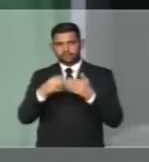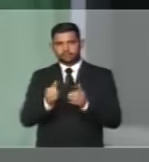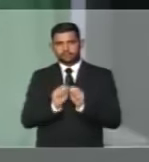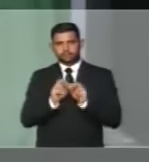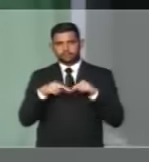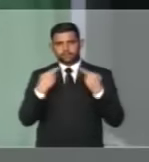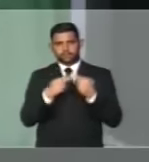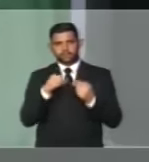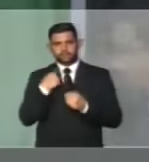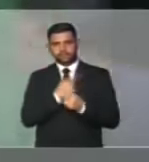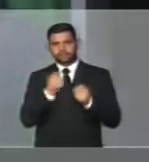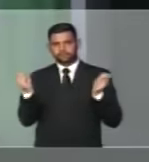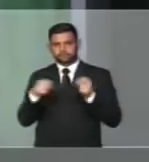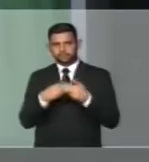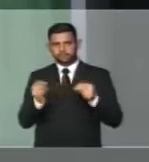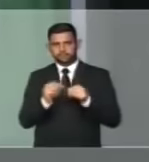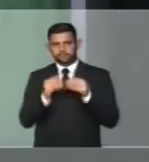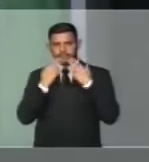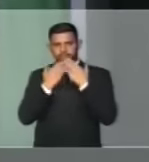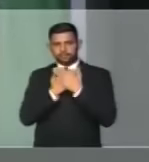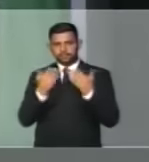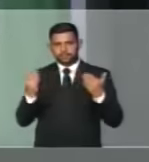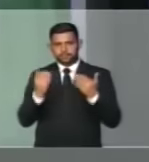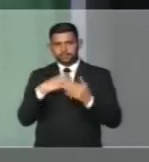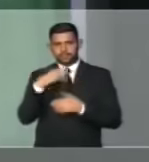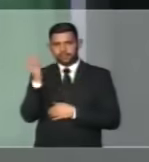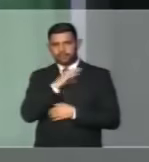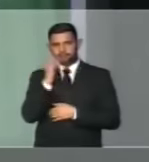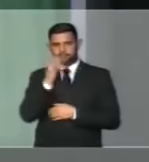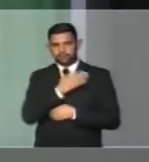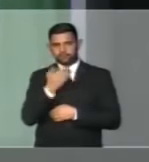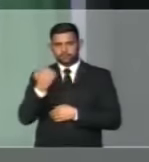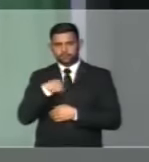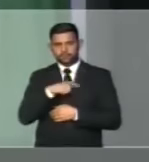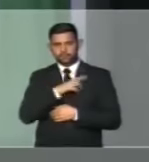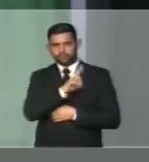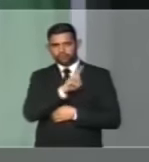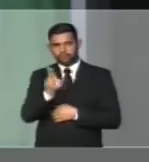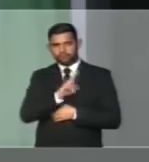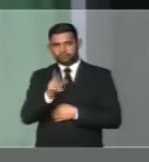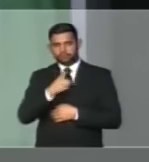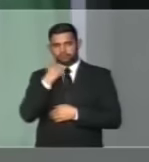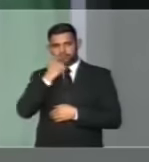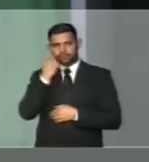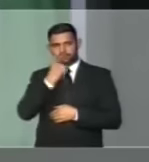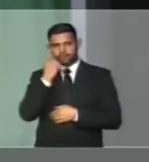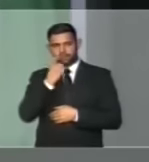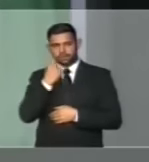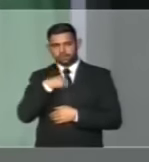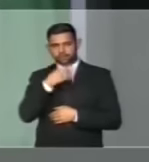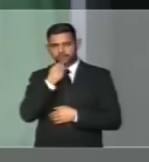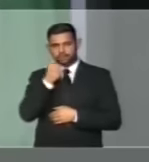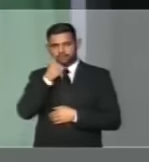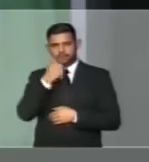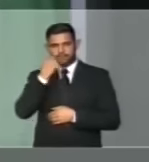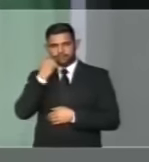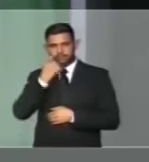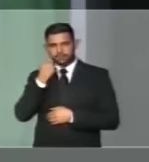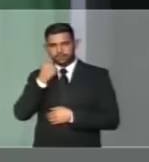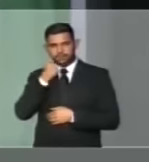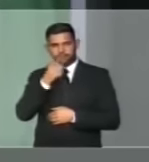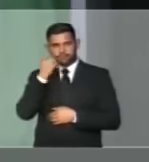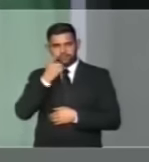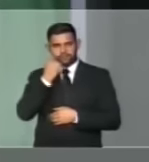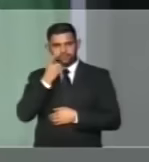reunirem e que nós possamos apresentar rapidamente o nome dos parlamentares, dos senhores deputados e das